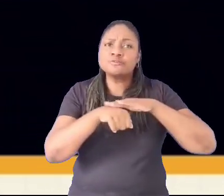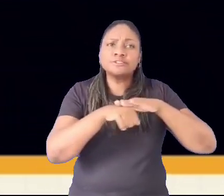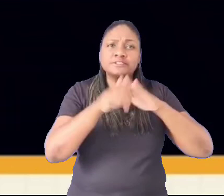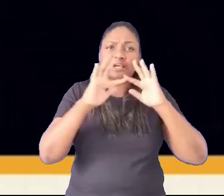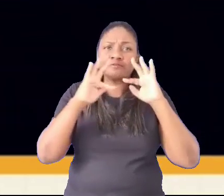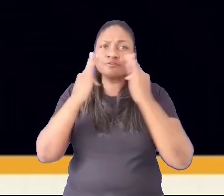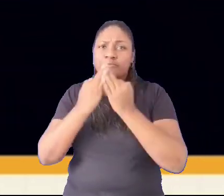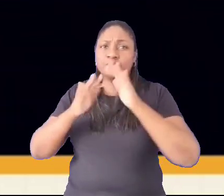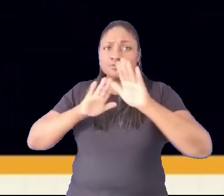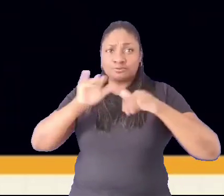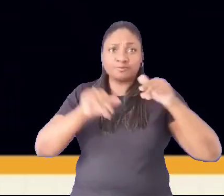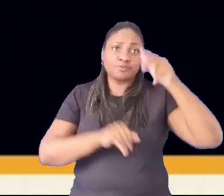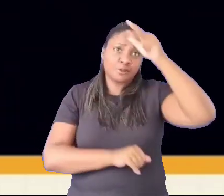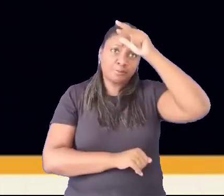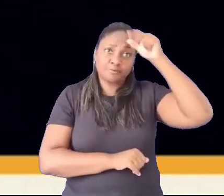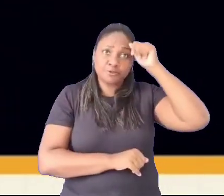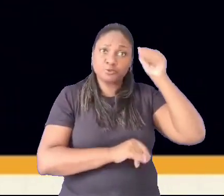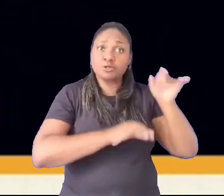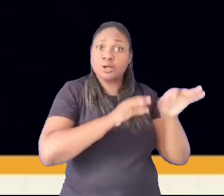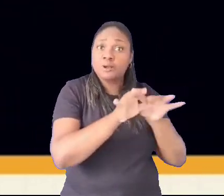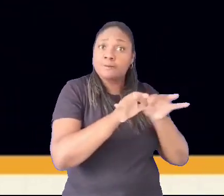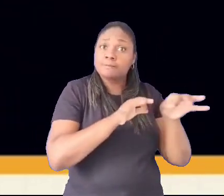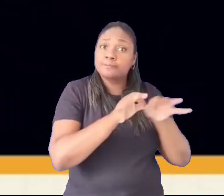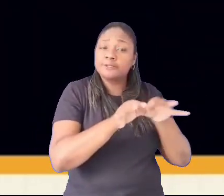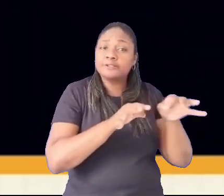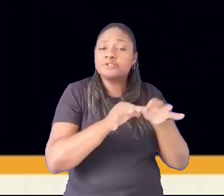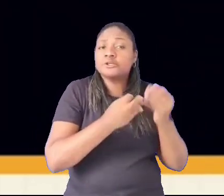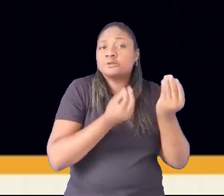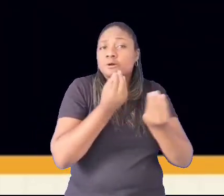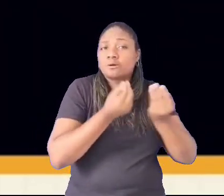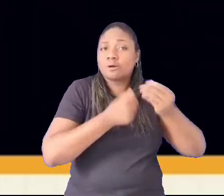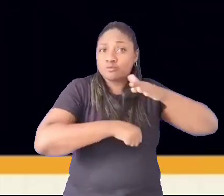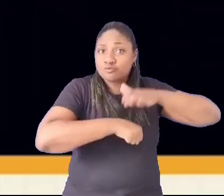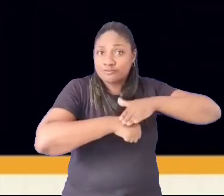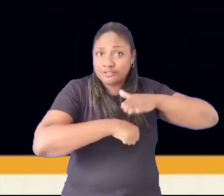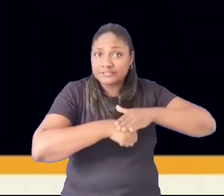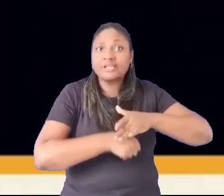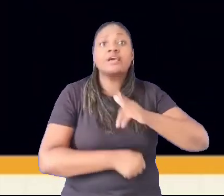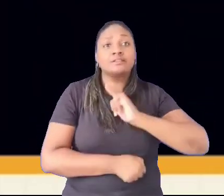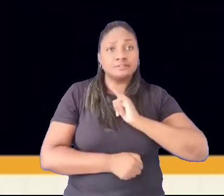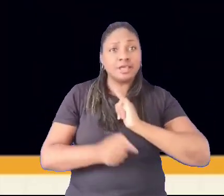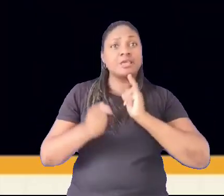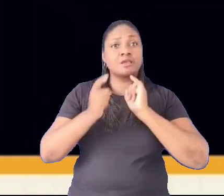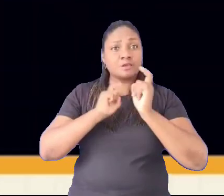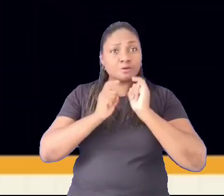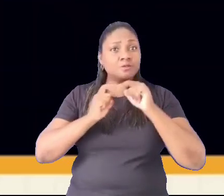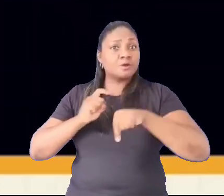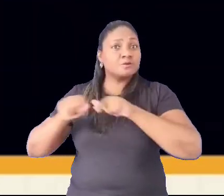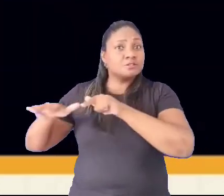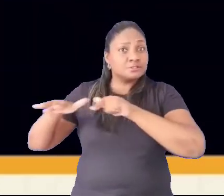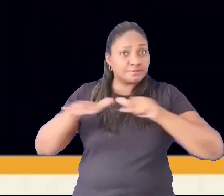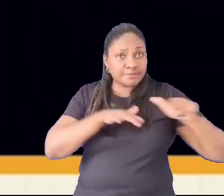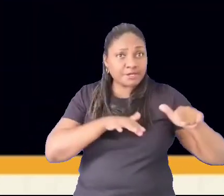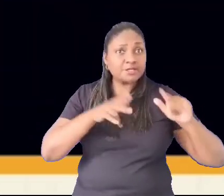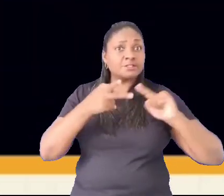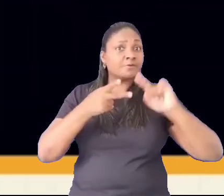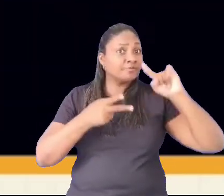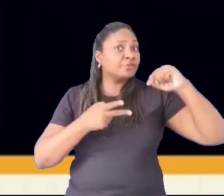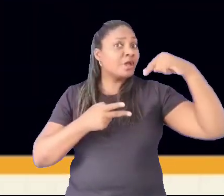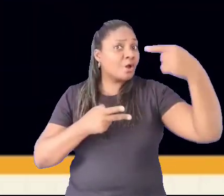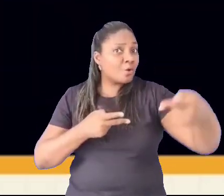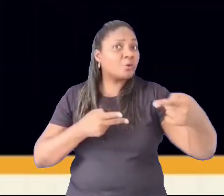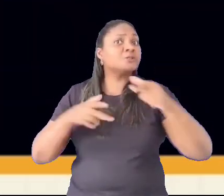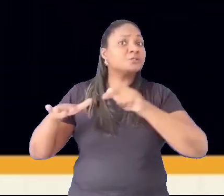todos vocês. A prefeitura está planejando ainda essas ações. Nós temos reunião essa semana, nós vamos ter reunião